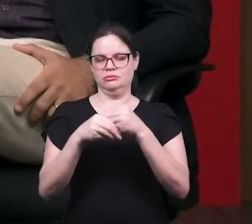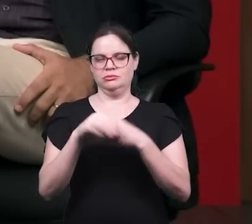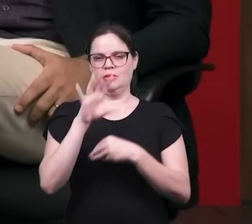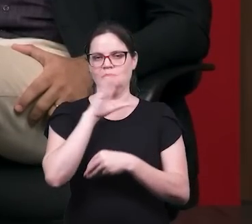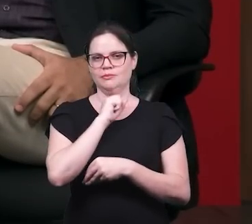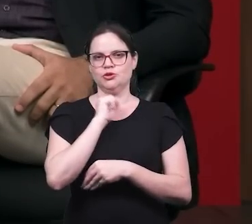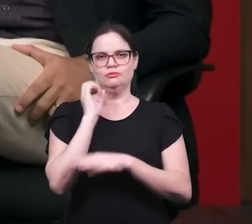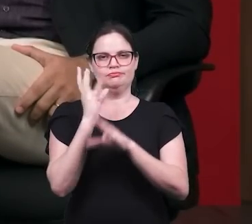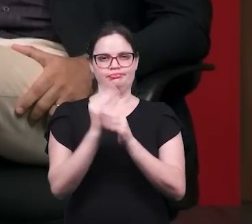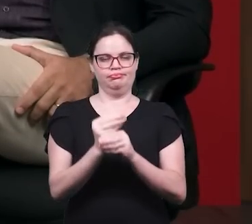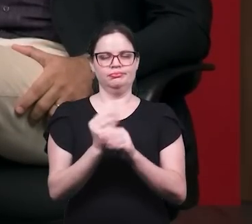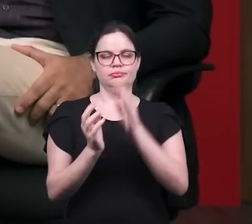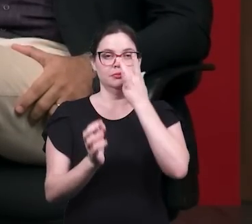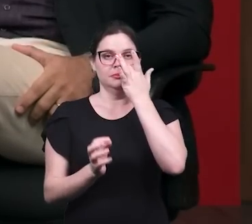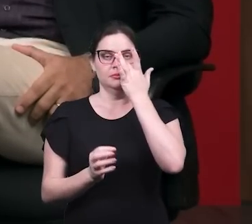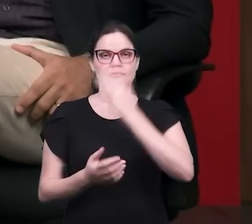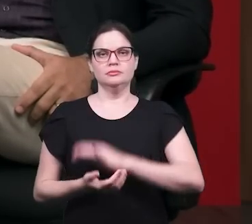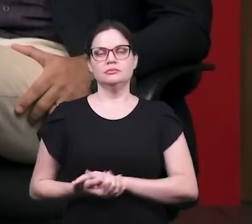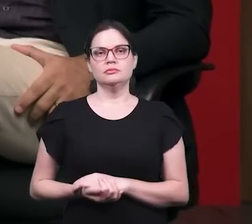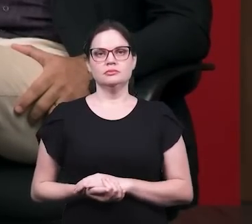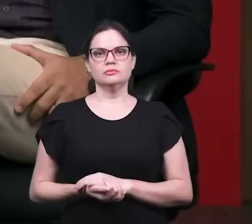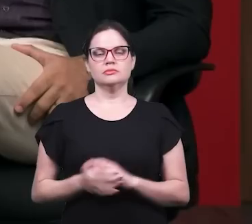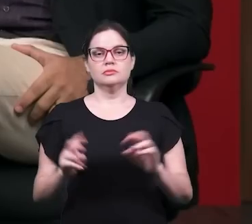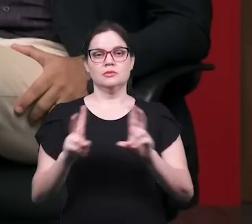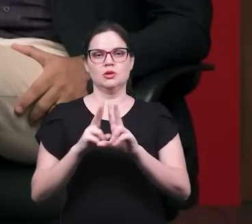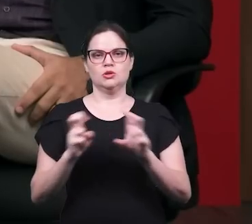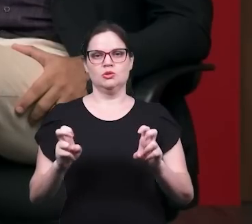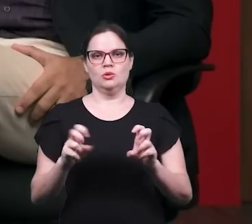um resumo, uma síntese